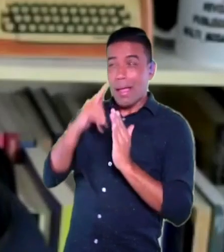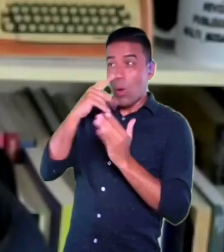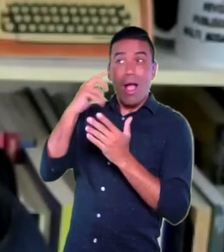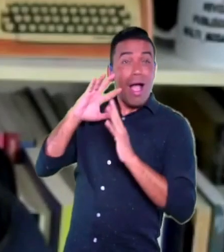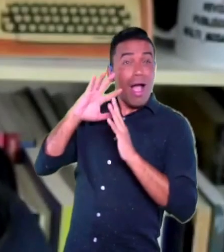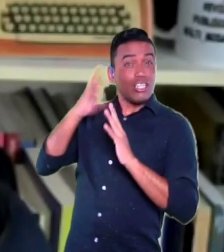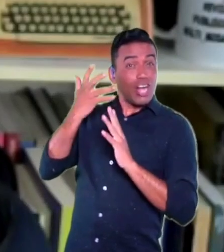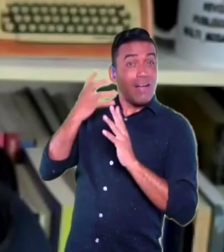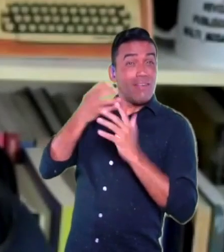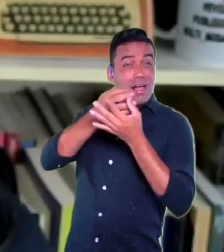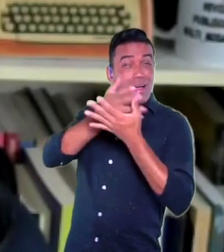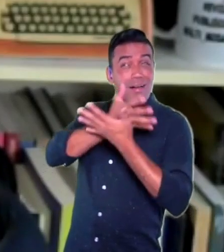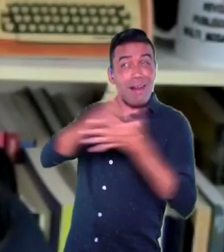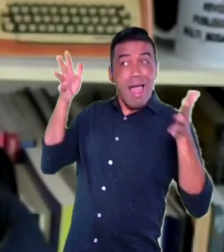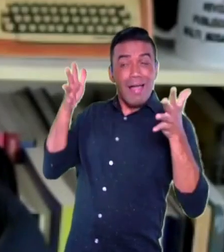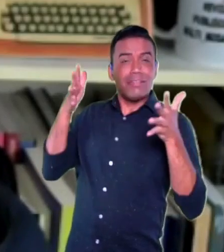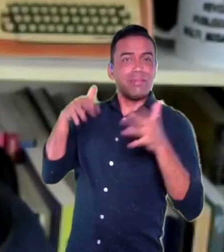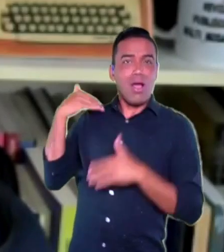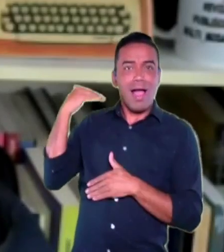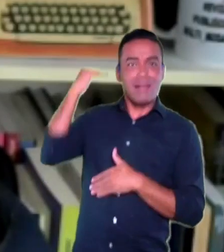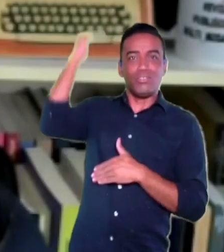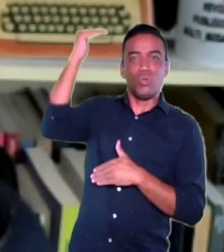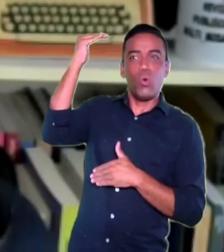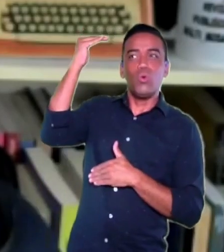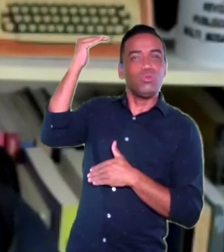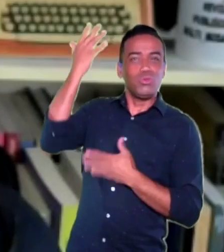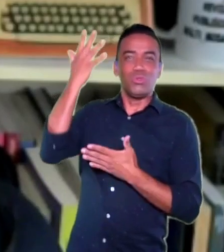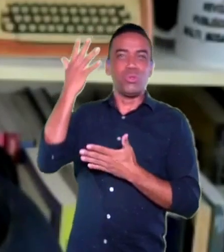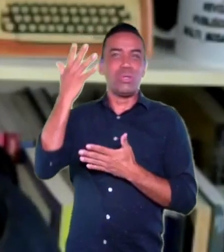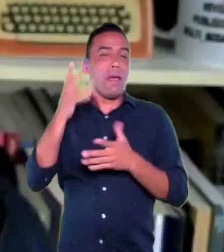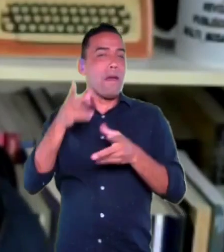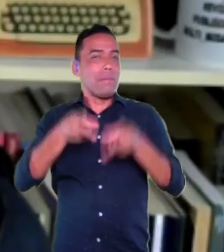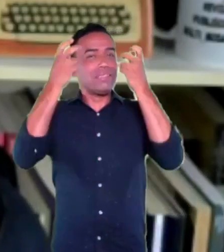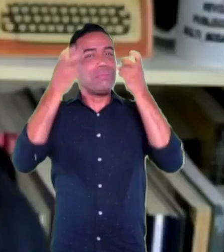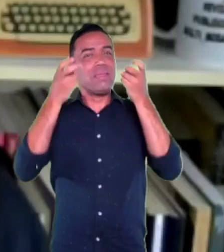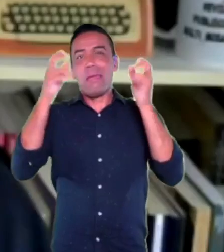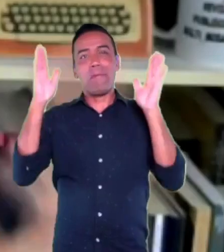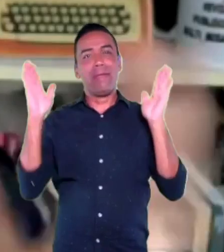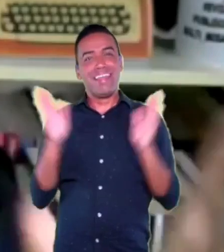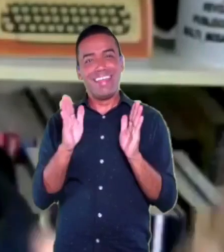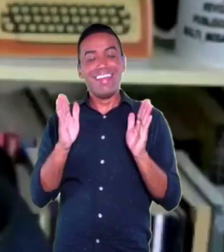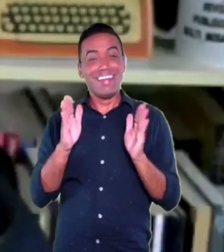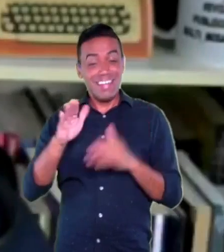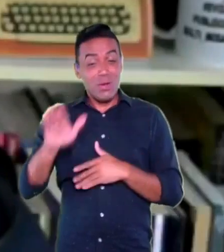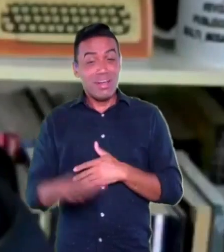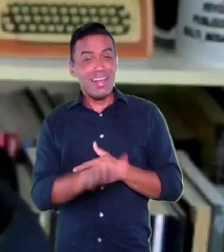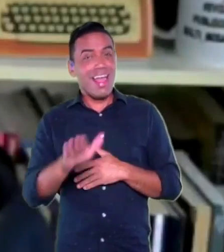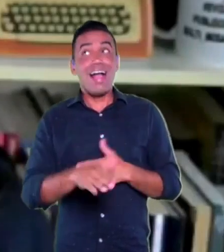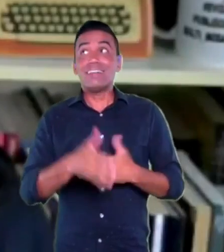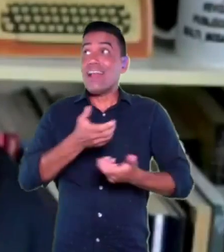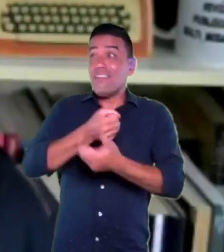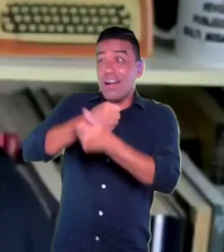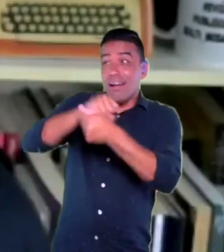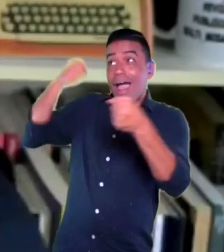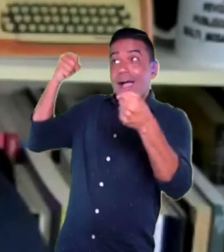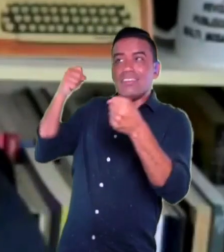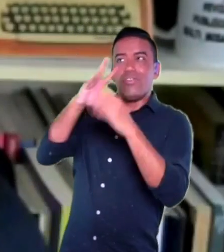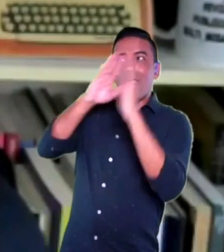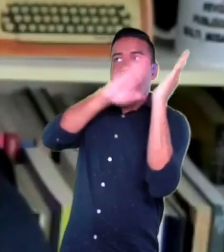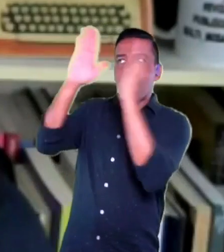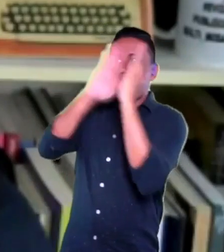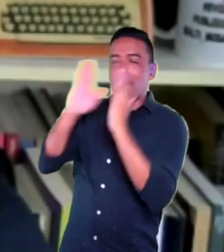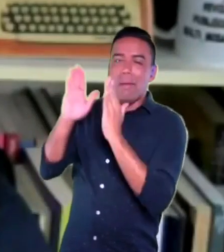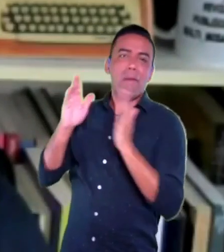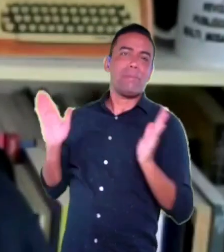depois de adulto as coisas mudam de escala, né, de dimensão, então eu lembro que quando eu era criança eu achava enorme, depois adulto eu via que não